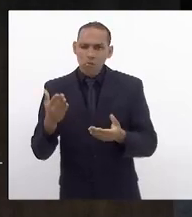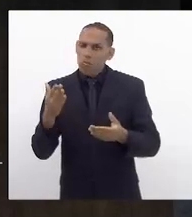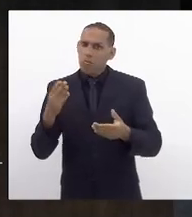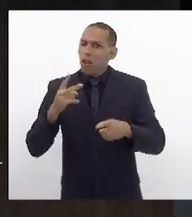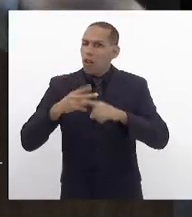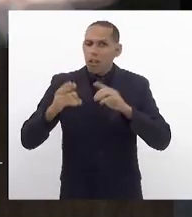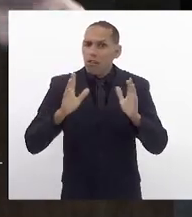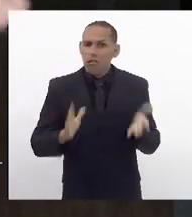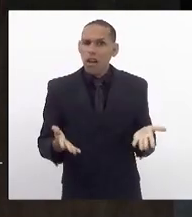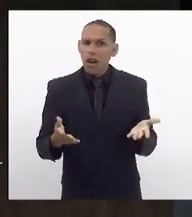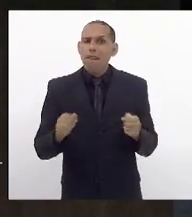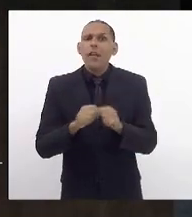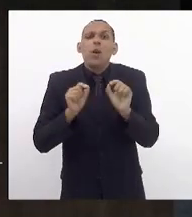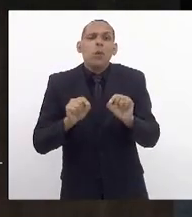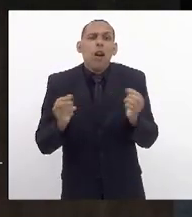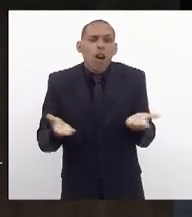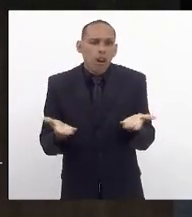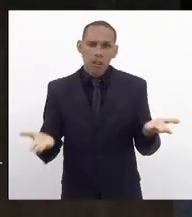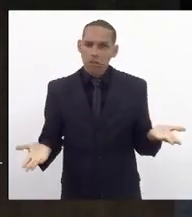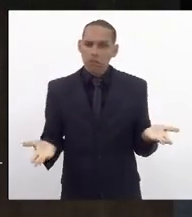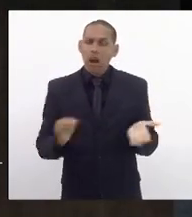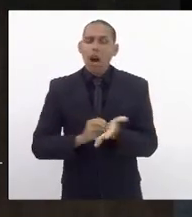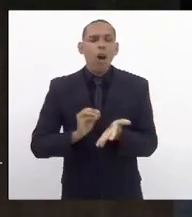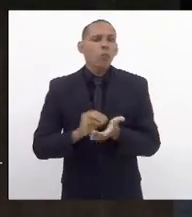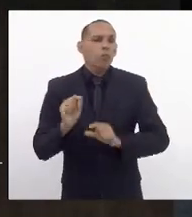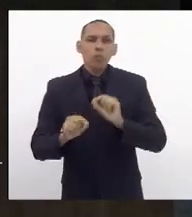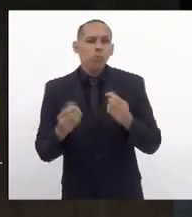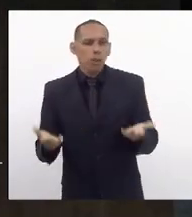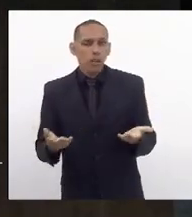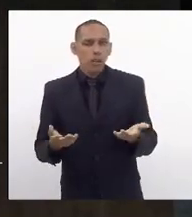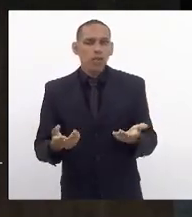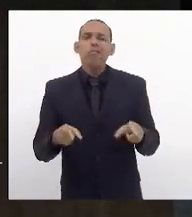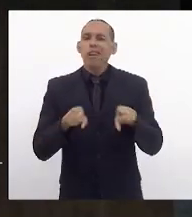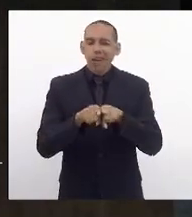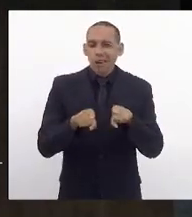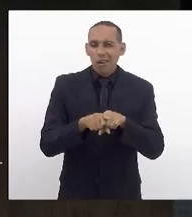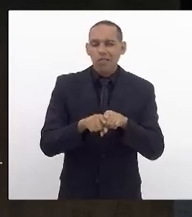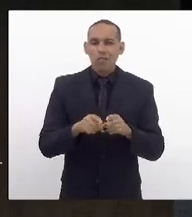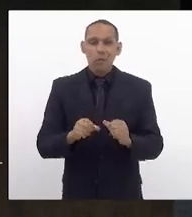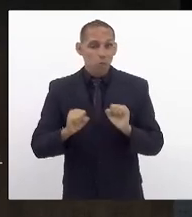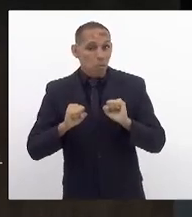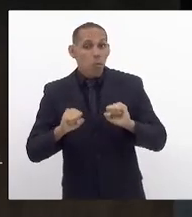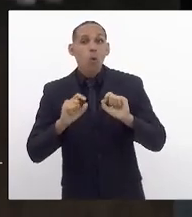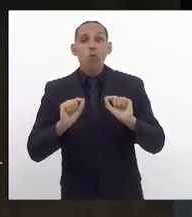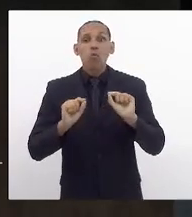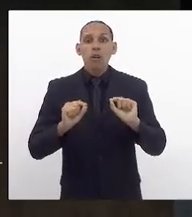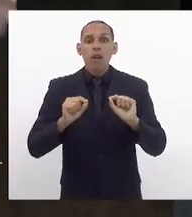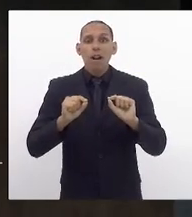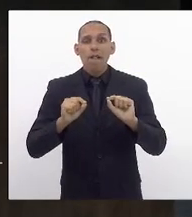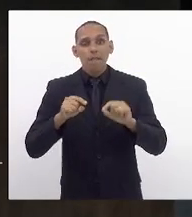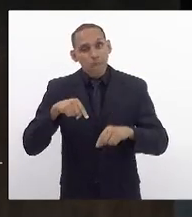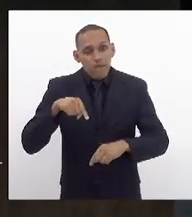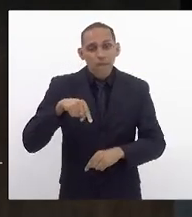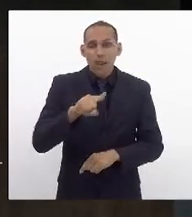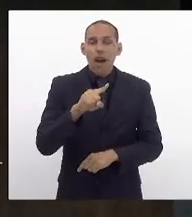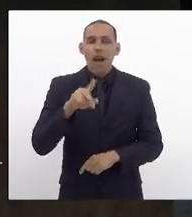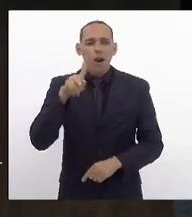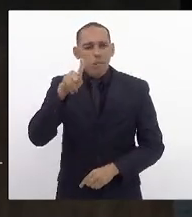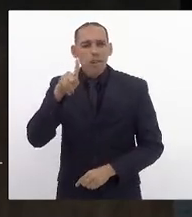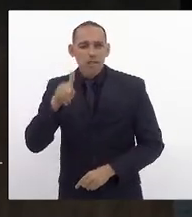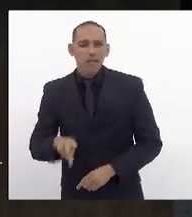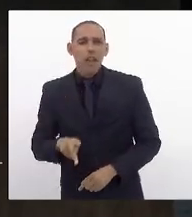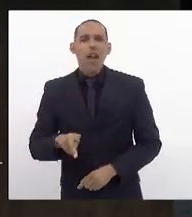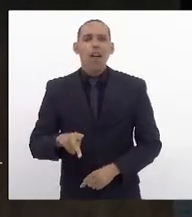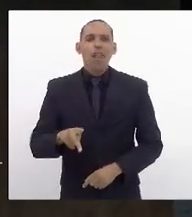julgado, não tem mais nada para fazer? E talvez, por que não, senhor presidente, irmos ao presidente do Tribunal Regional do